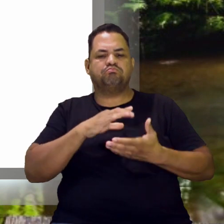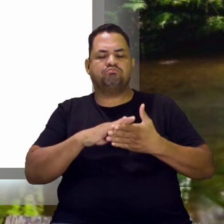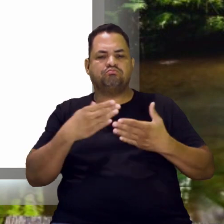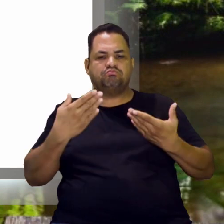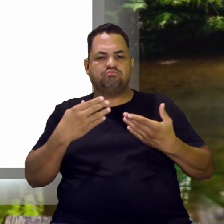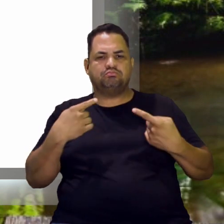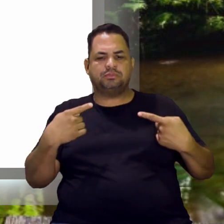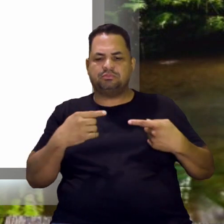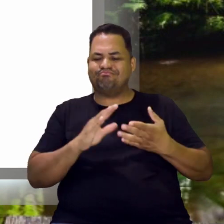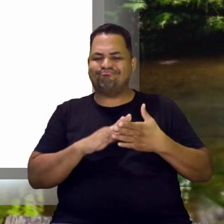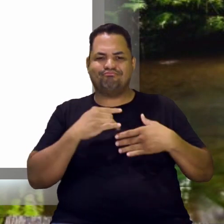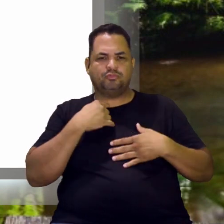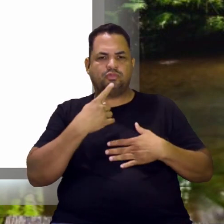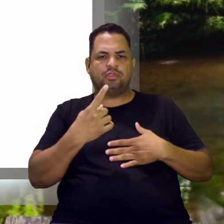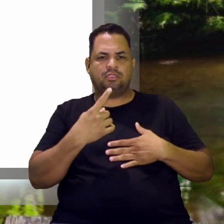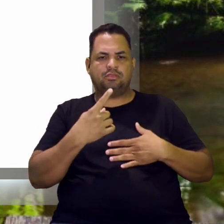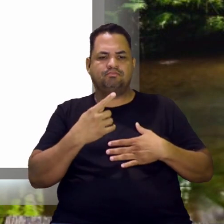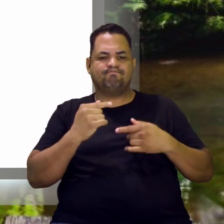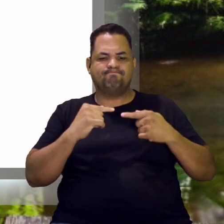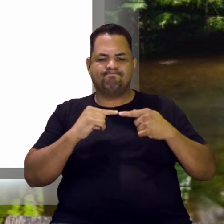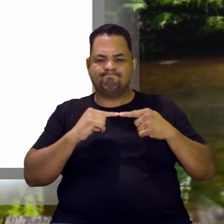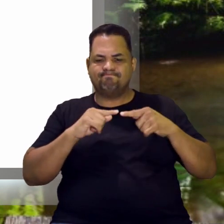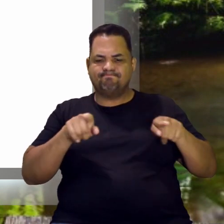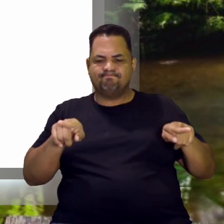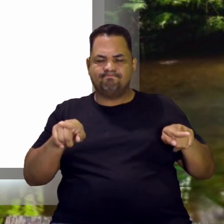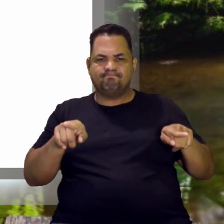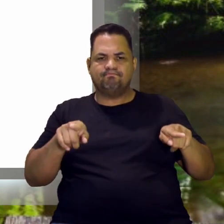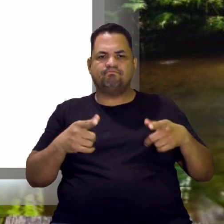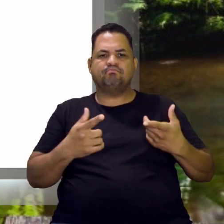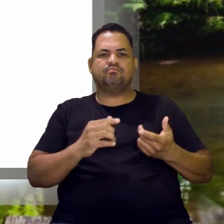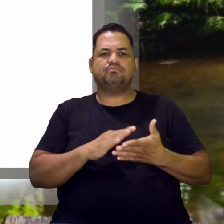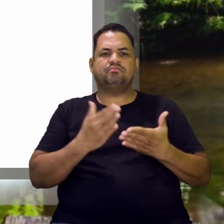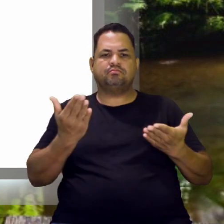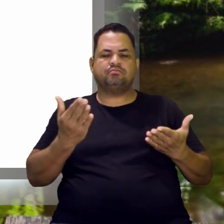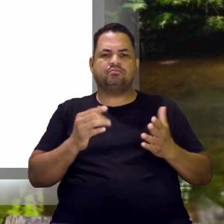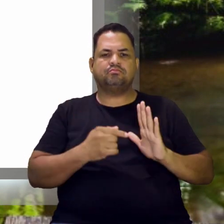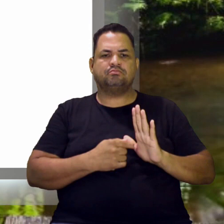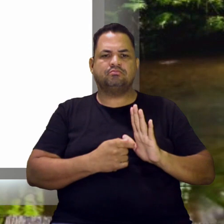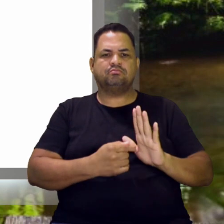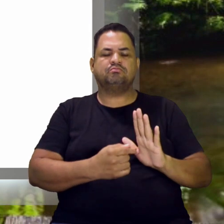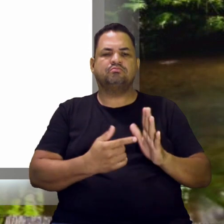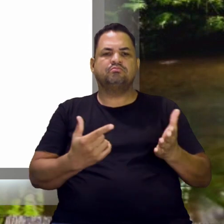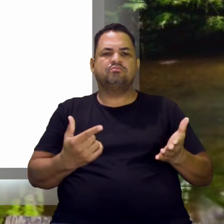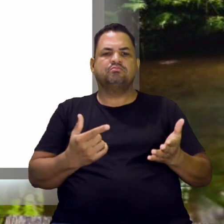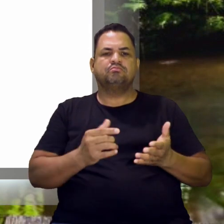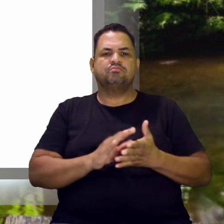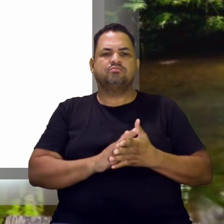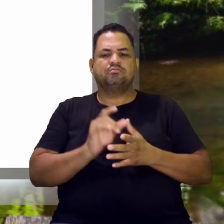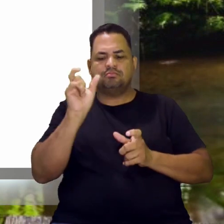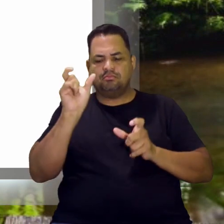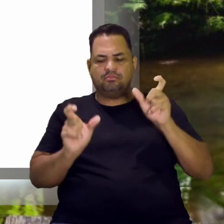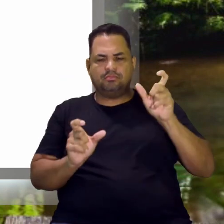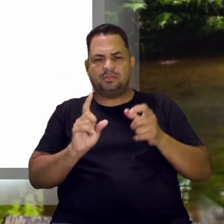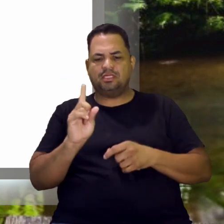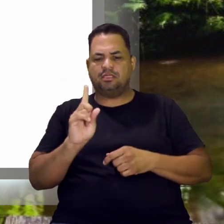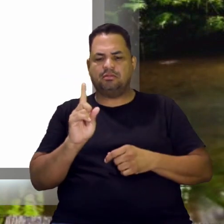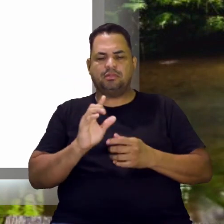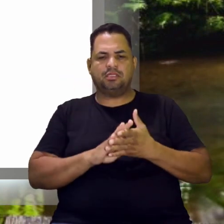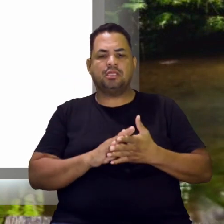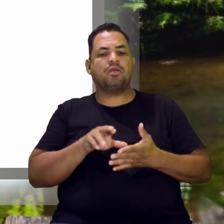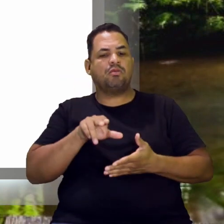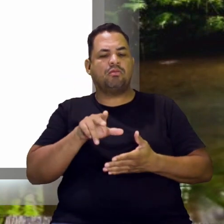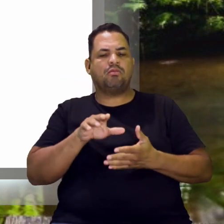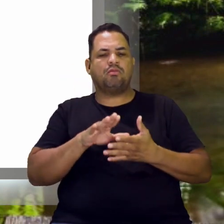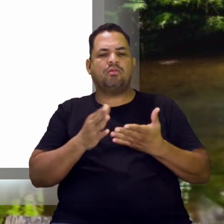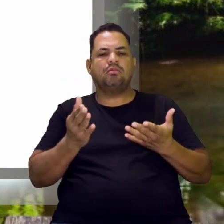cruzamento incompatível, entendeu? Então, esse seria um indicativo de que um indivíduo não é a mesma espécie do